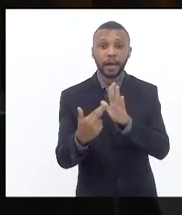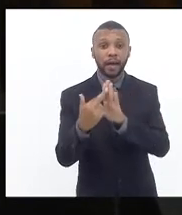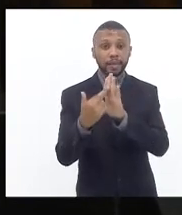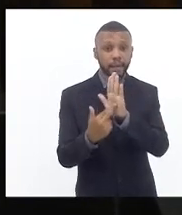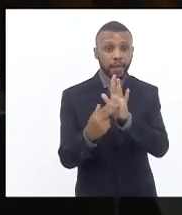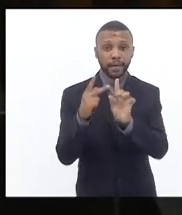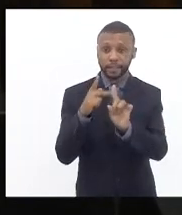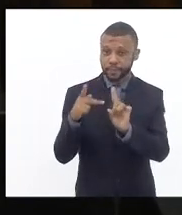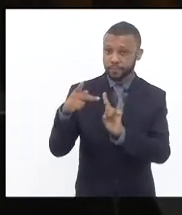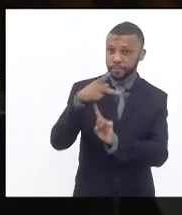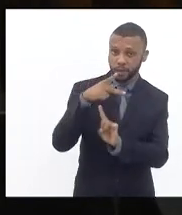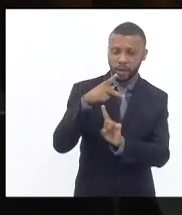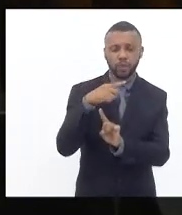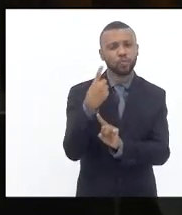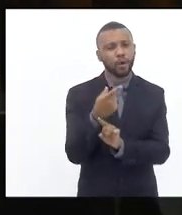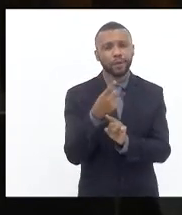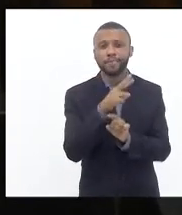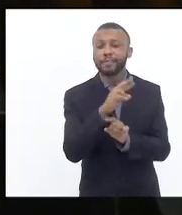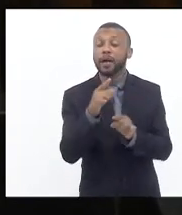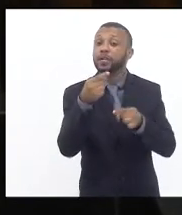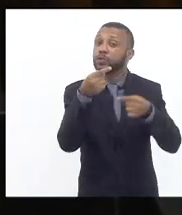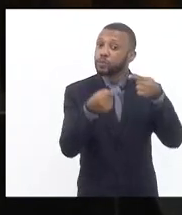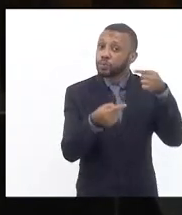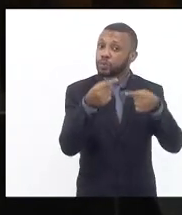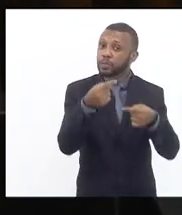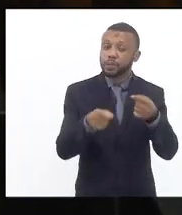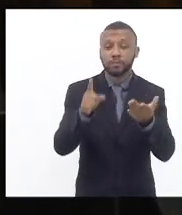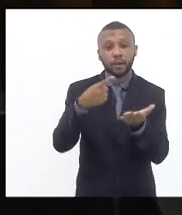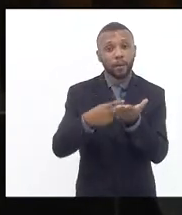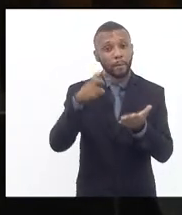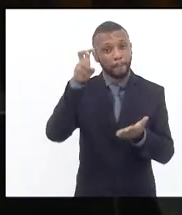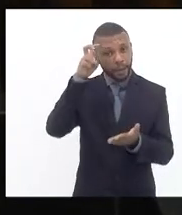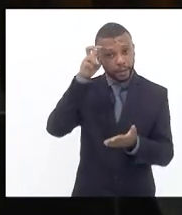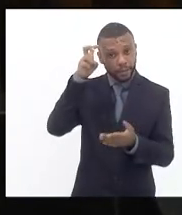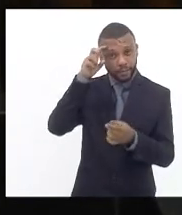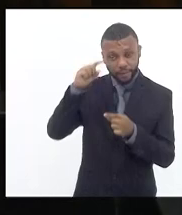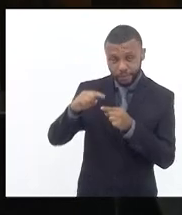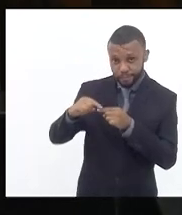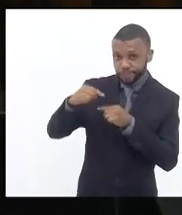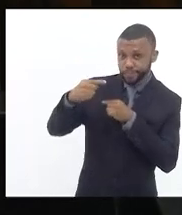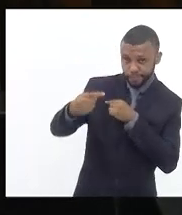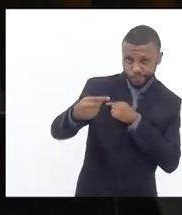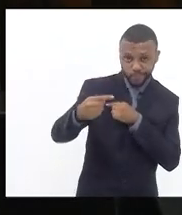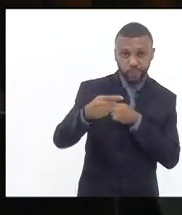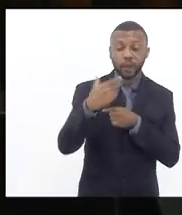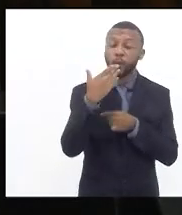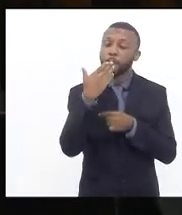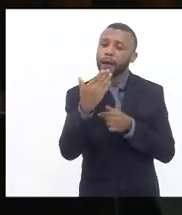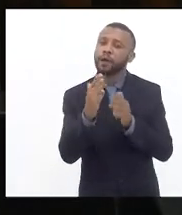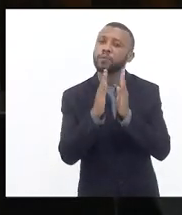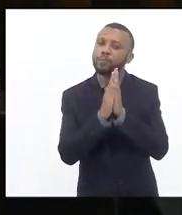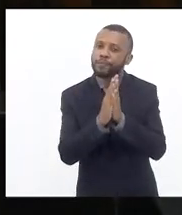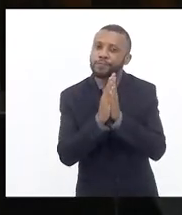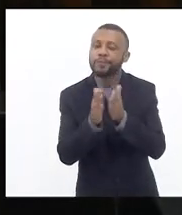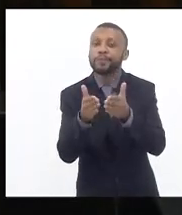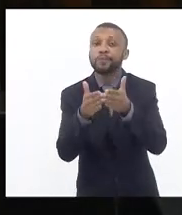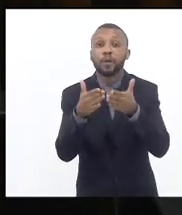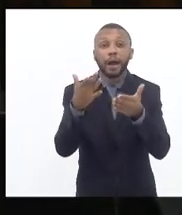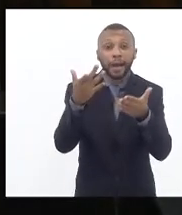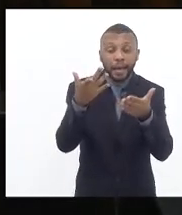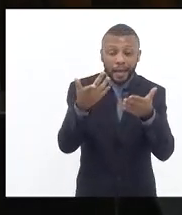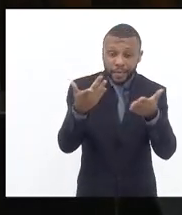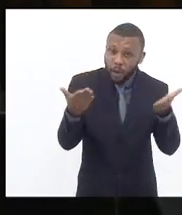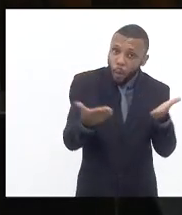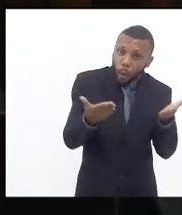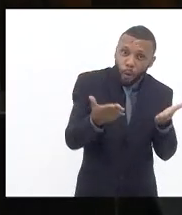regras previdenciárias a gente vai escutar discutir isso na quinta-feira Presidente eu faço simplesmente um apelo e nessa audiência Enade amanhã